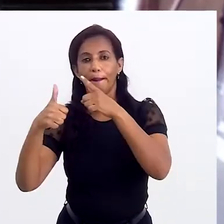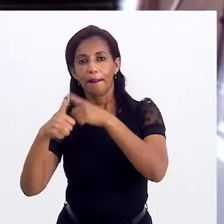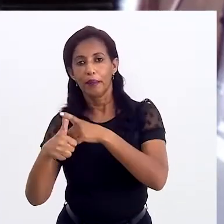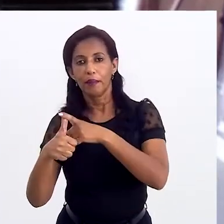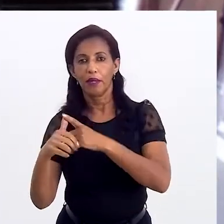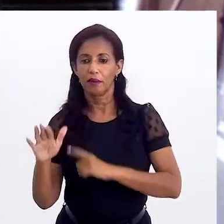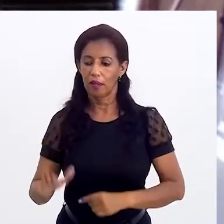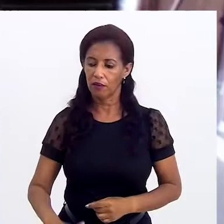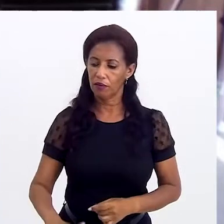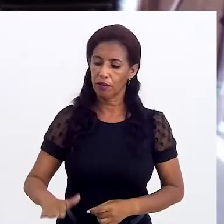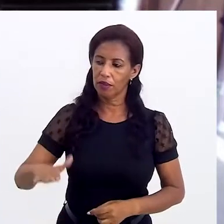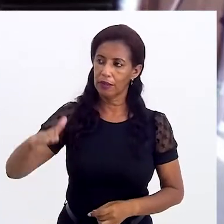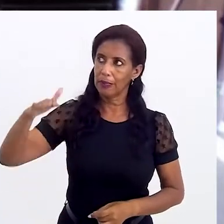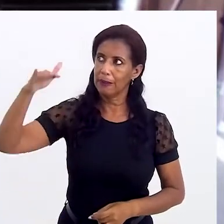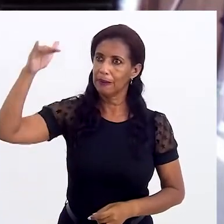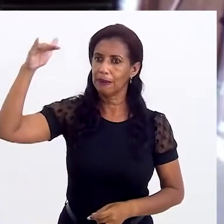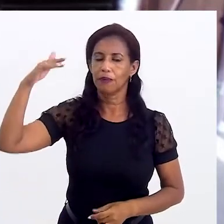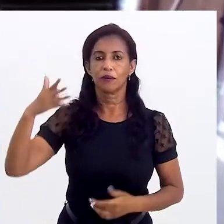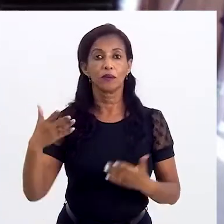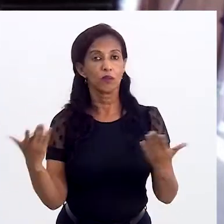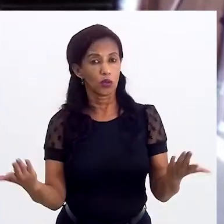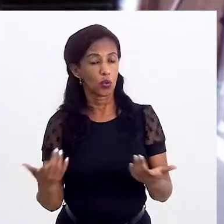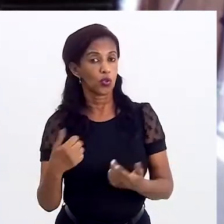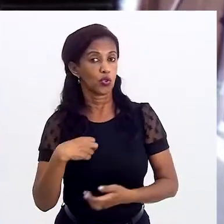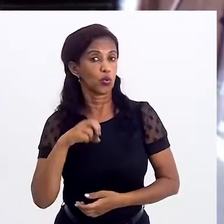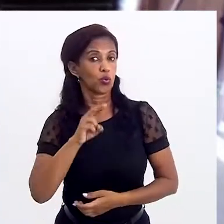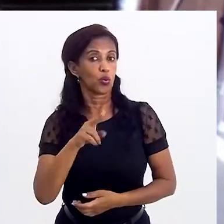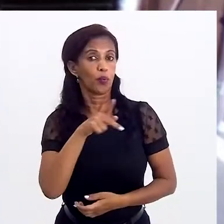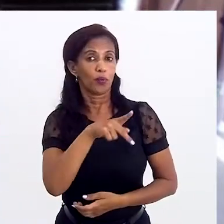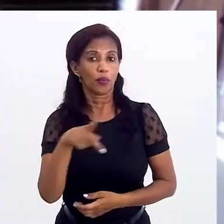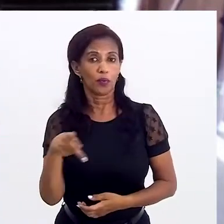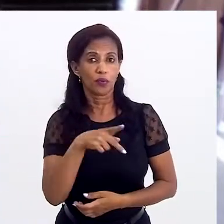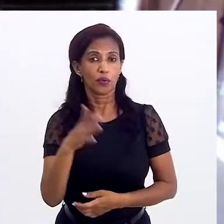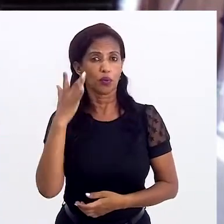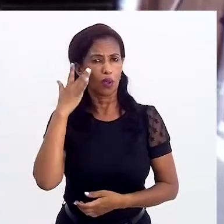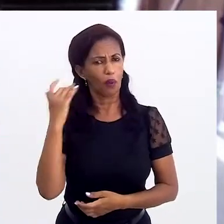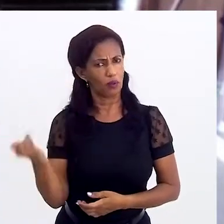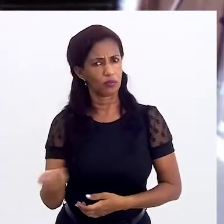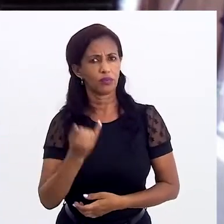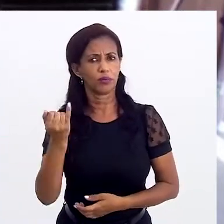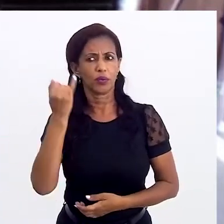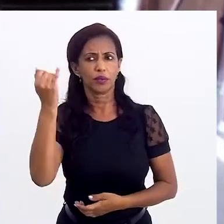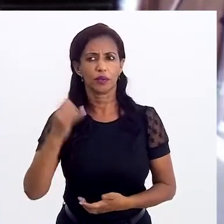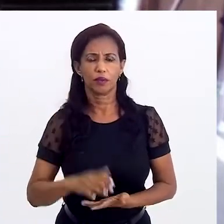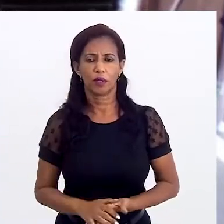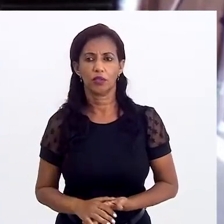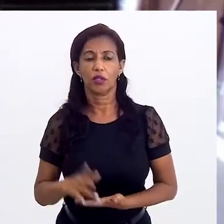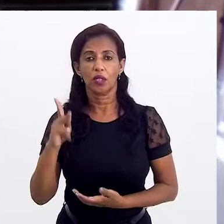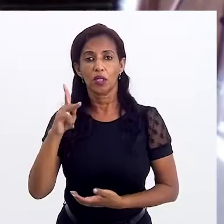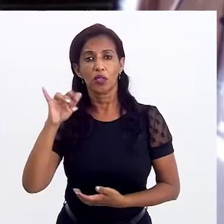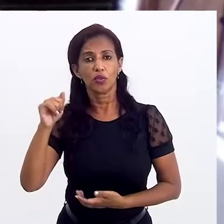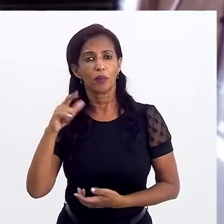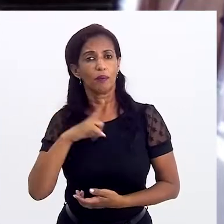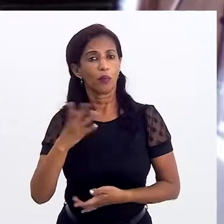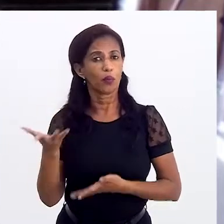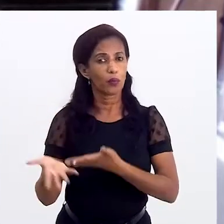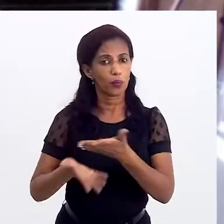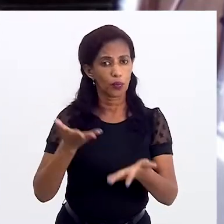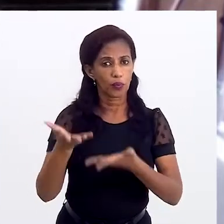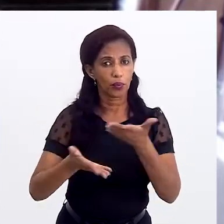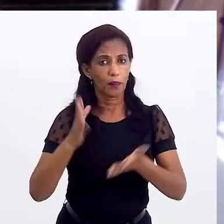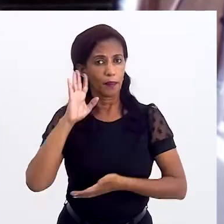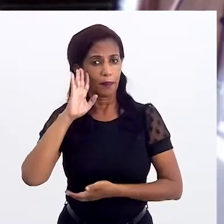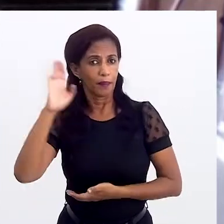né? Desde a infância até a vida adulta, e hoje eu também sou professor, e eu acho muito importante que os pais